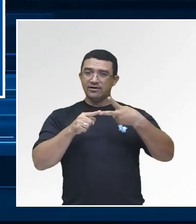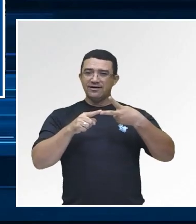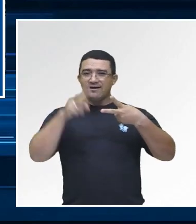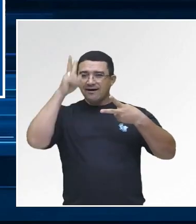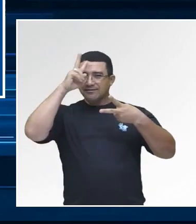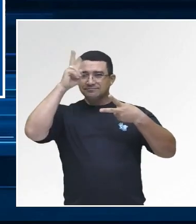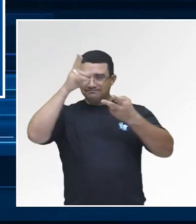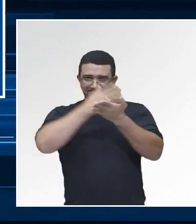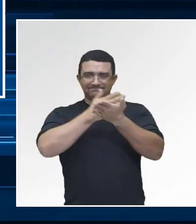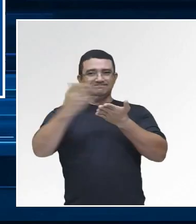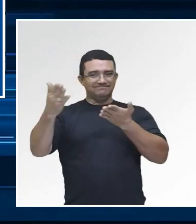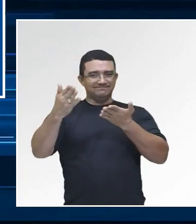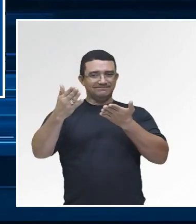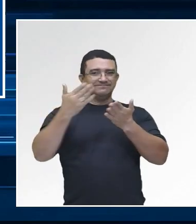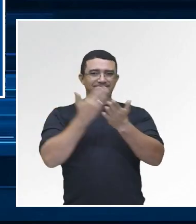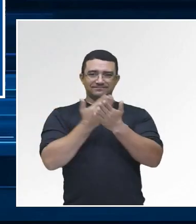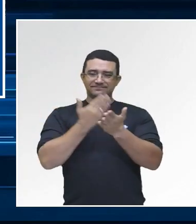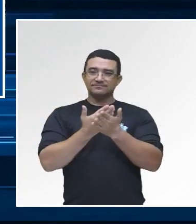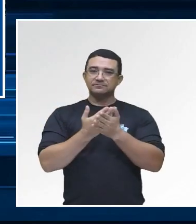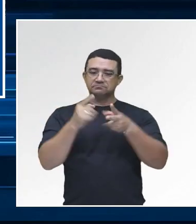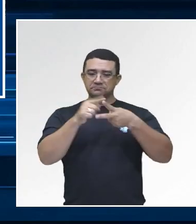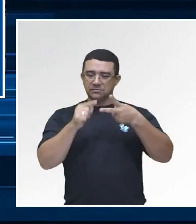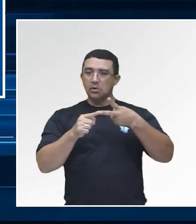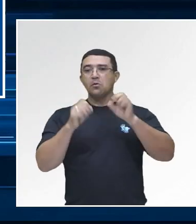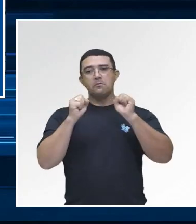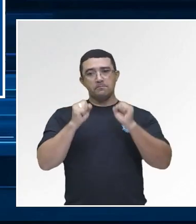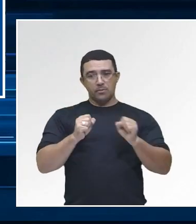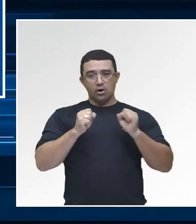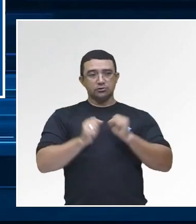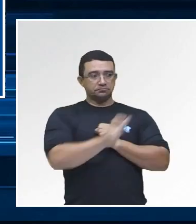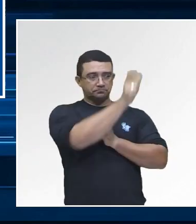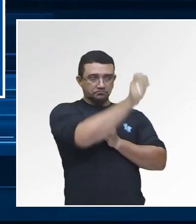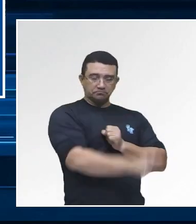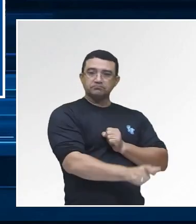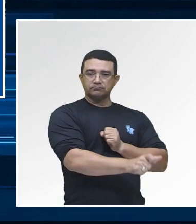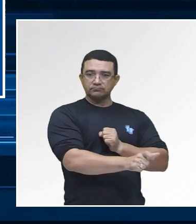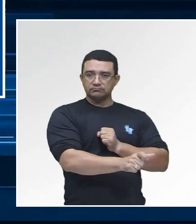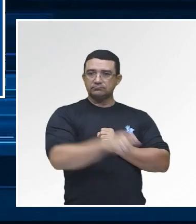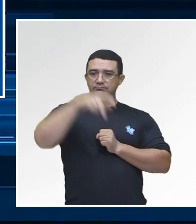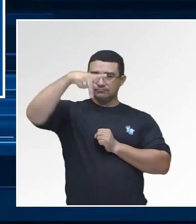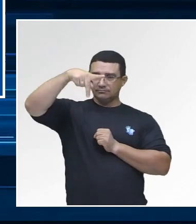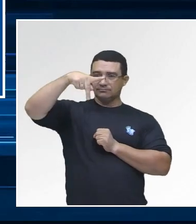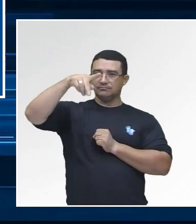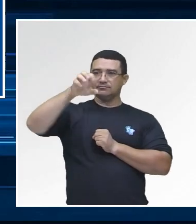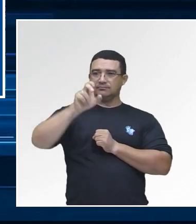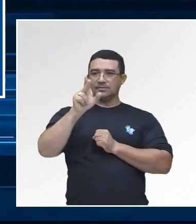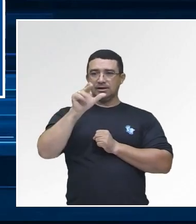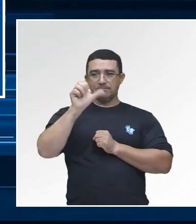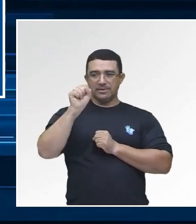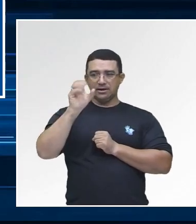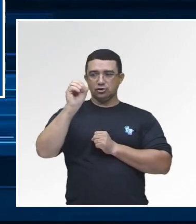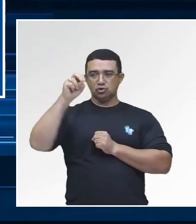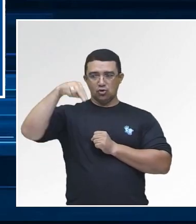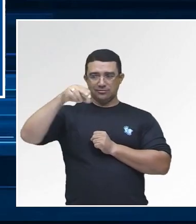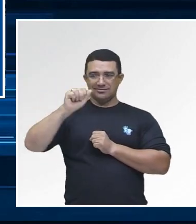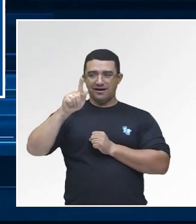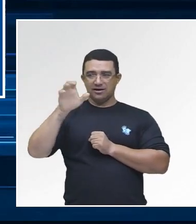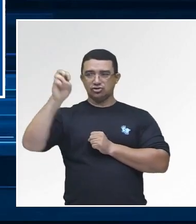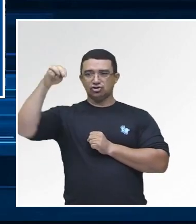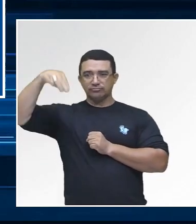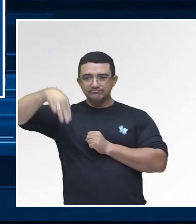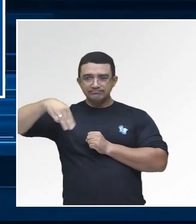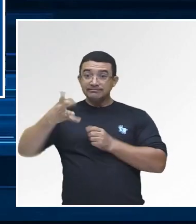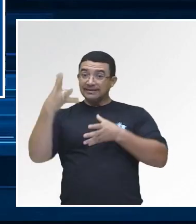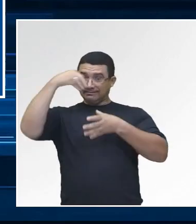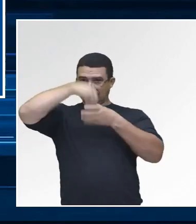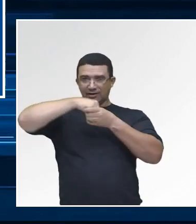narrador, ele pode ser personagem, ele está lá dentro da história, ou